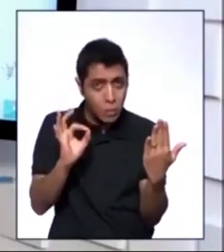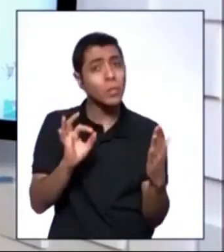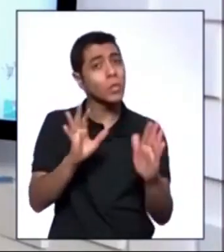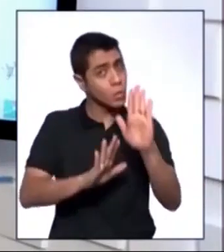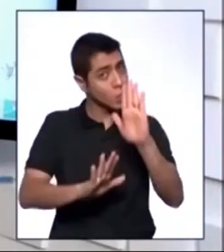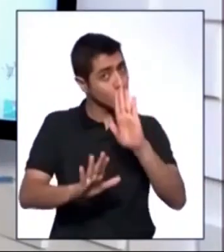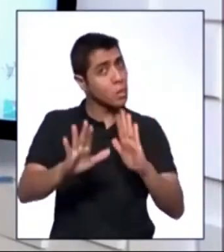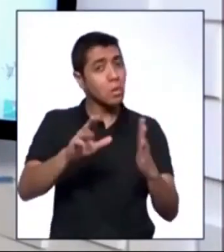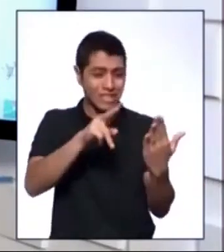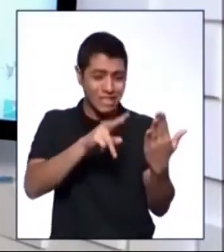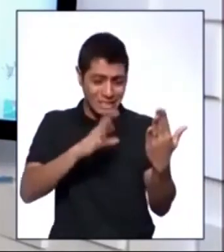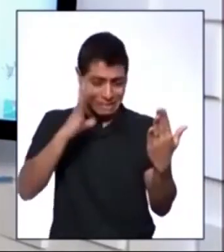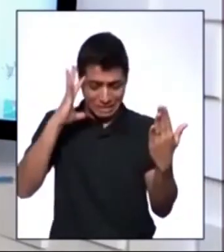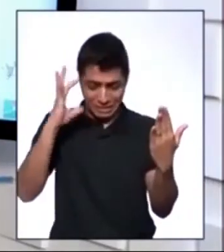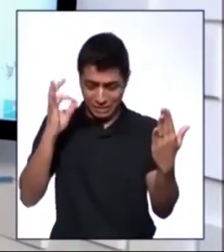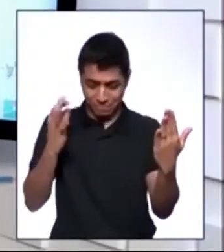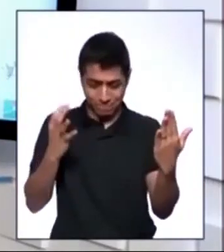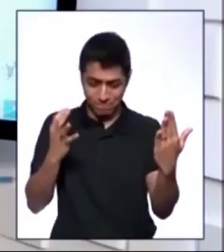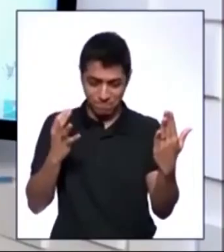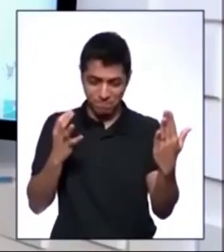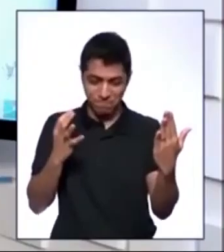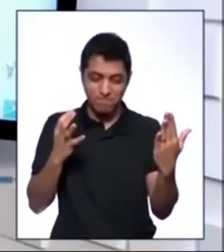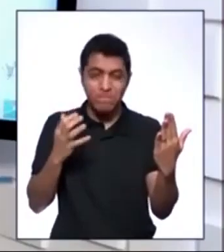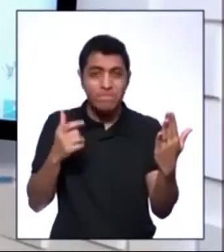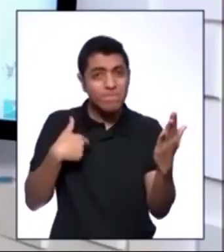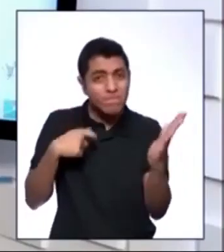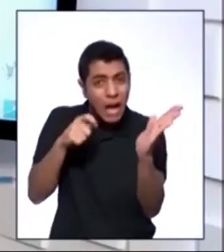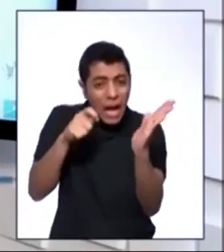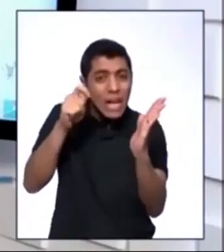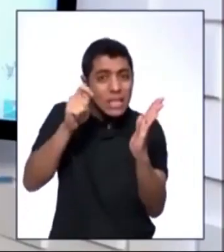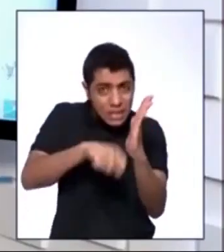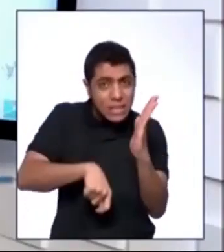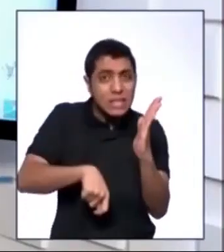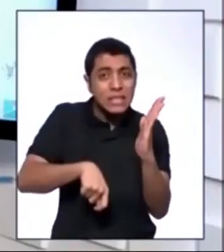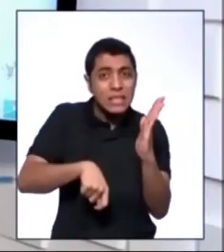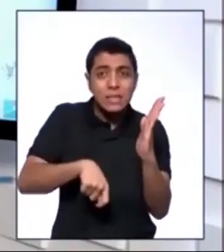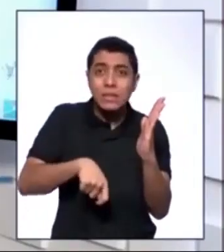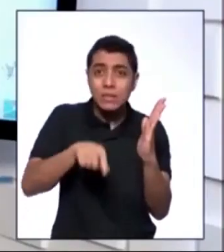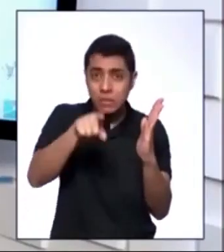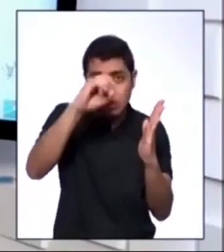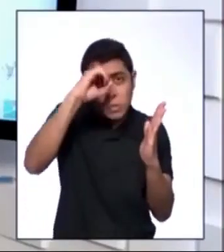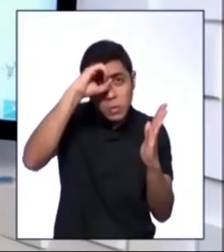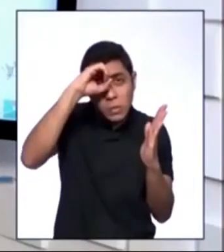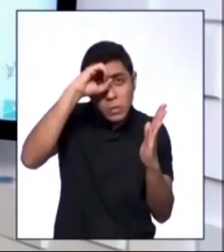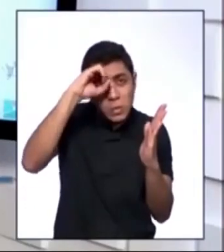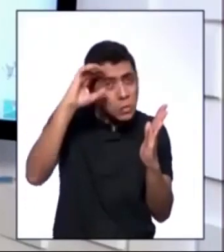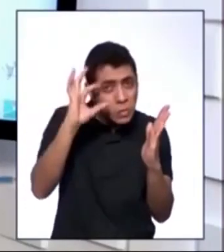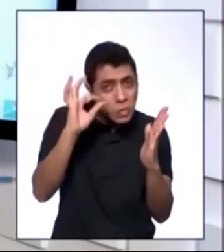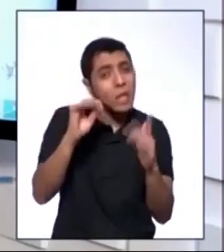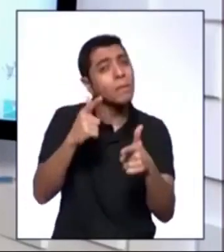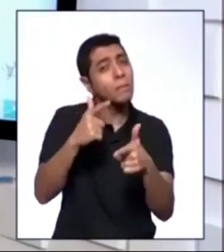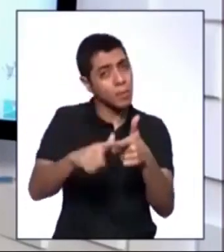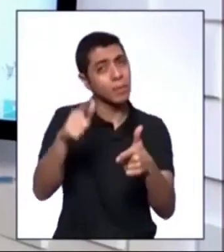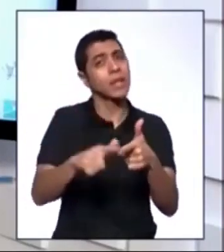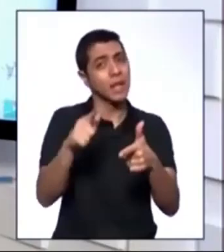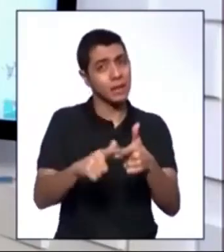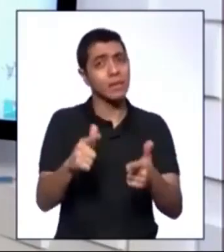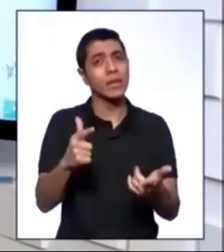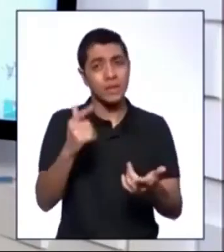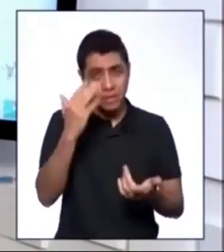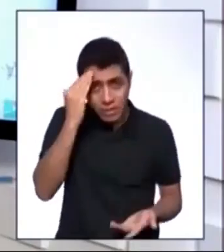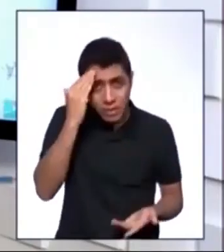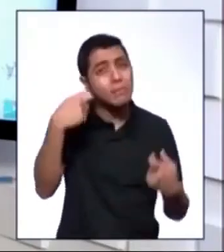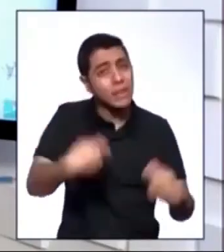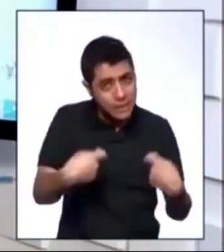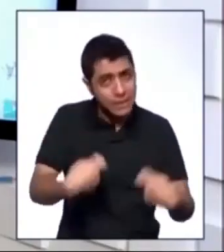não compreende, você não sabe nem o que você está fazendo. E isso pode ser um problema. Compreendemos? Então é importante que a gente saiba